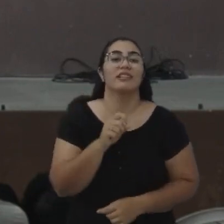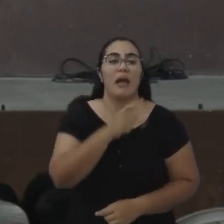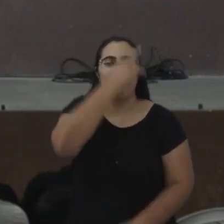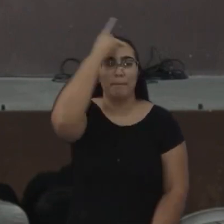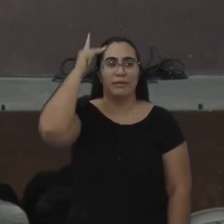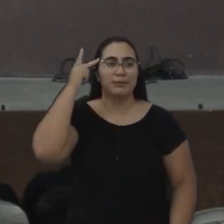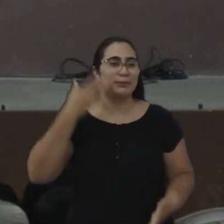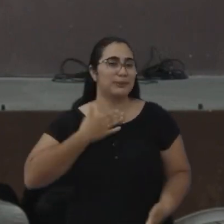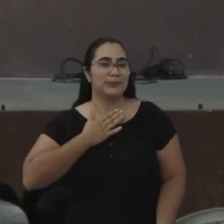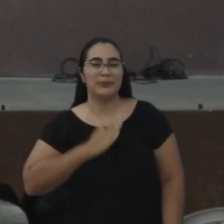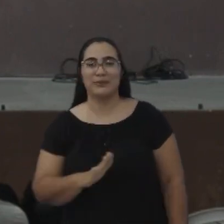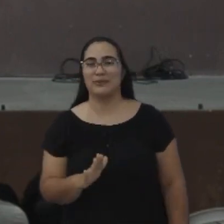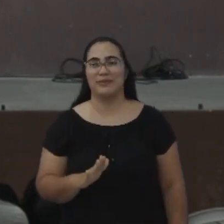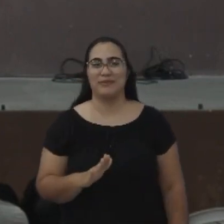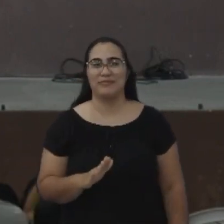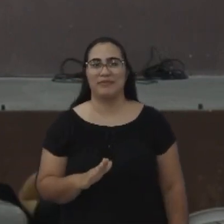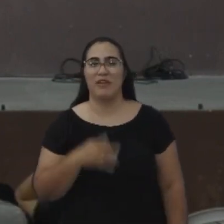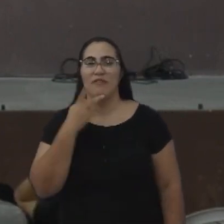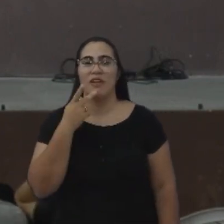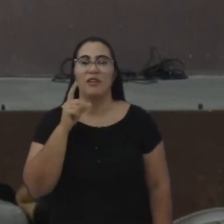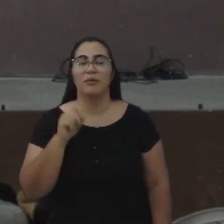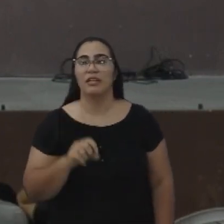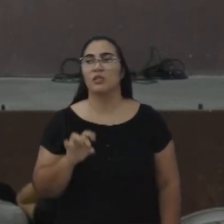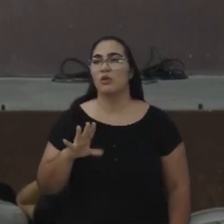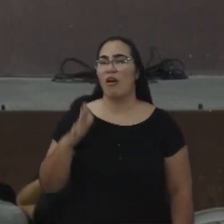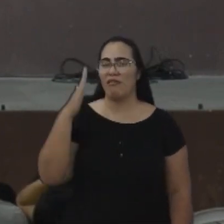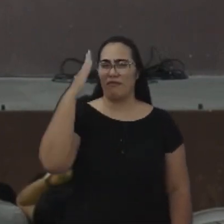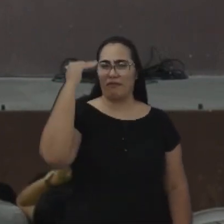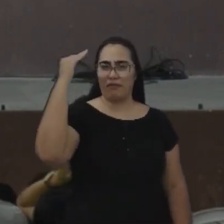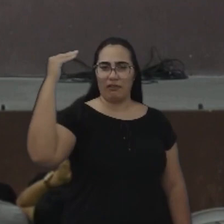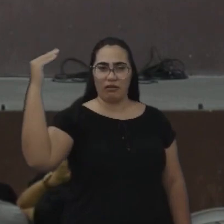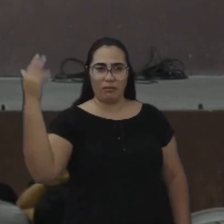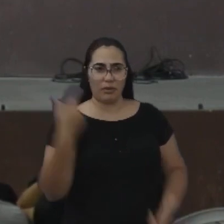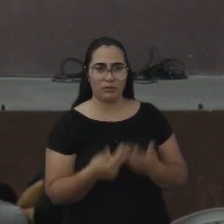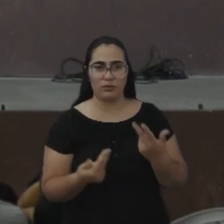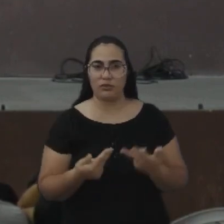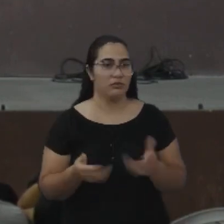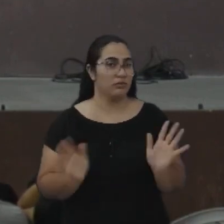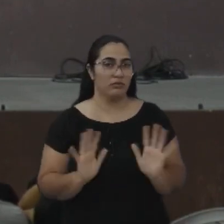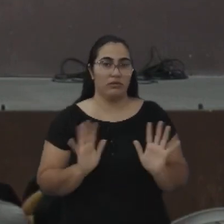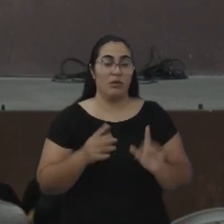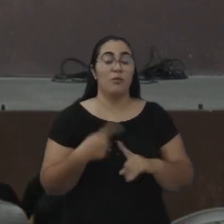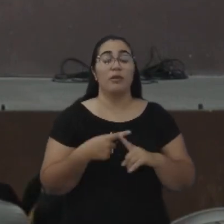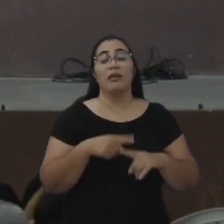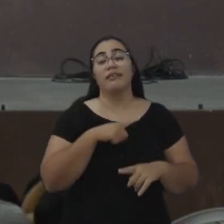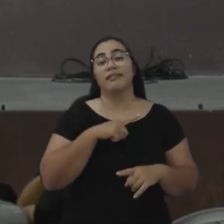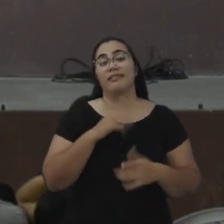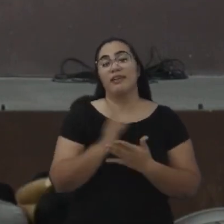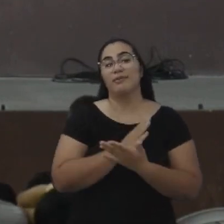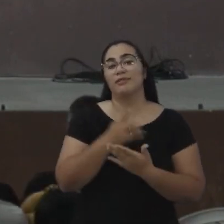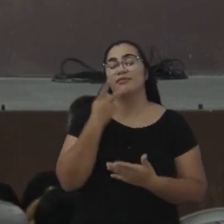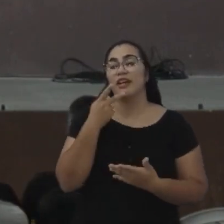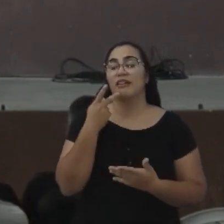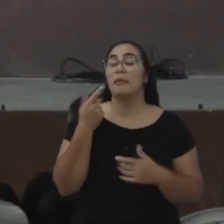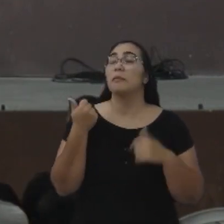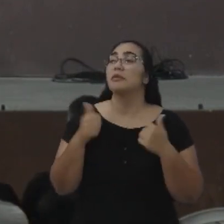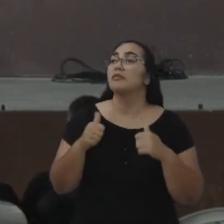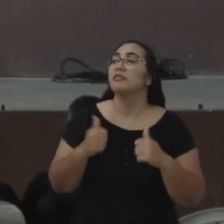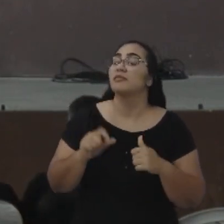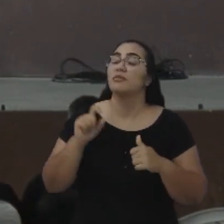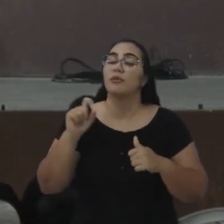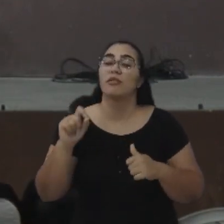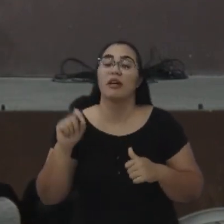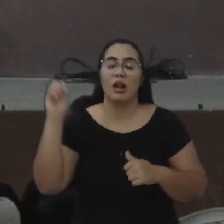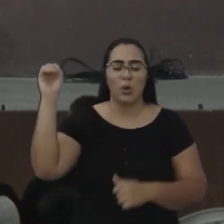estou falando aqui daquela luz do sucesso do mundo, porque tem uns evangelistas de coach que vai logo com essa onda. Você é a